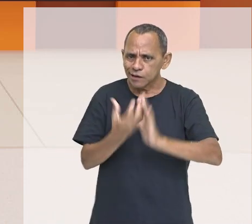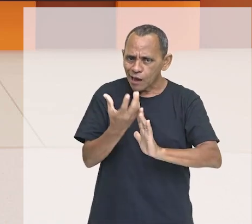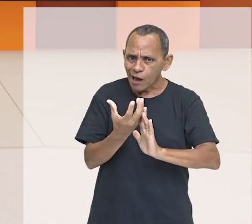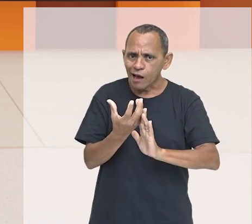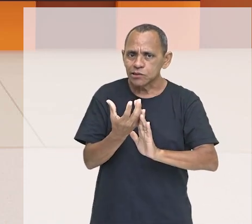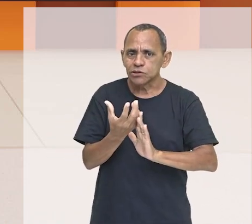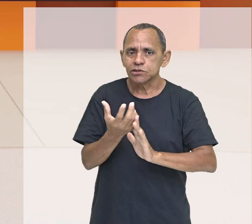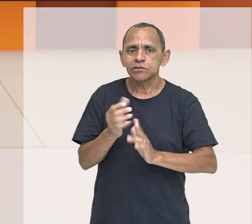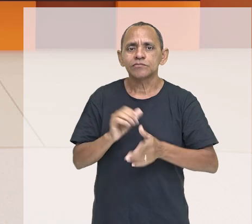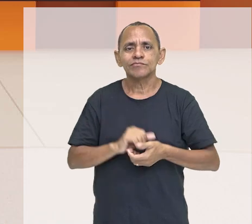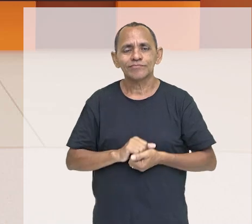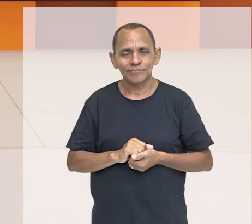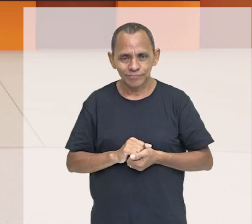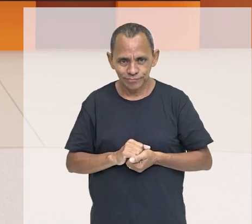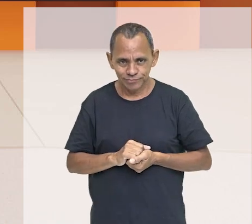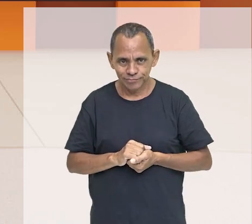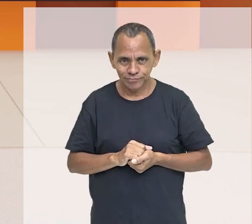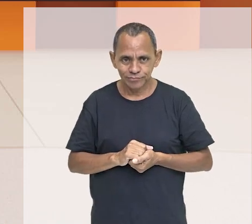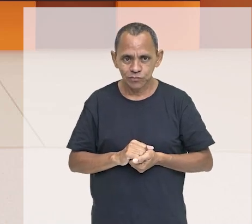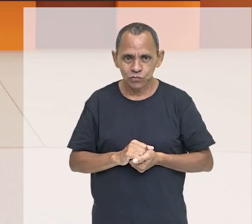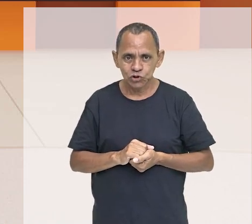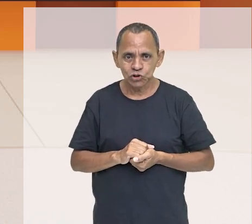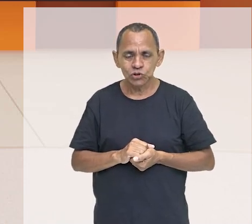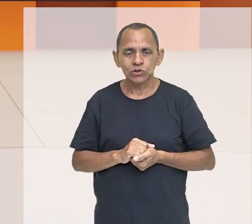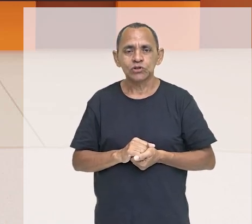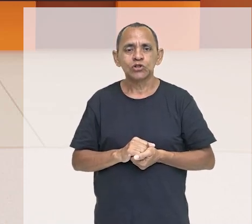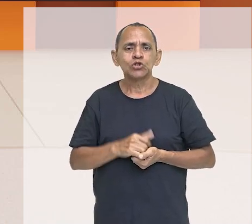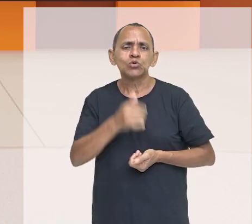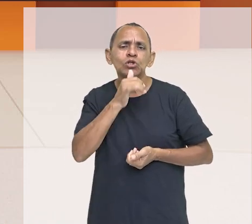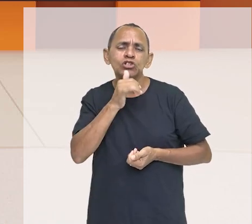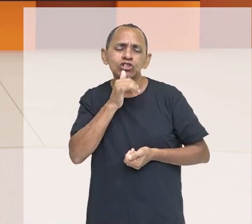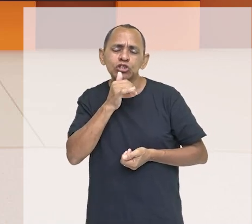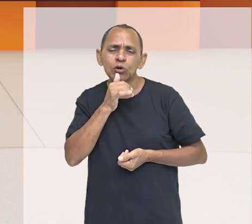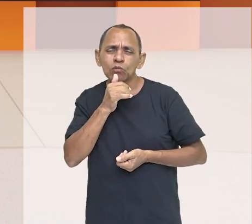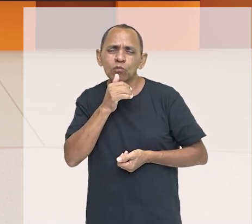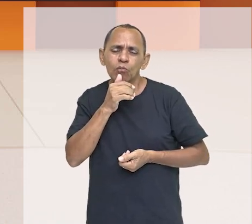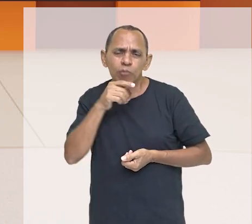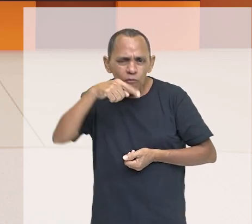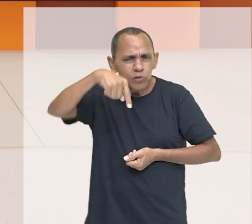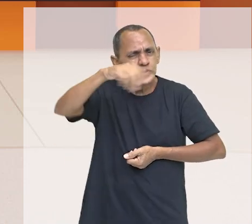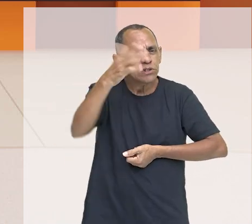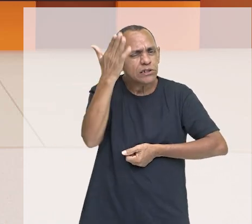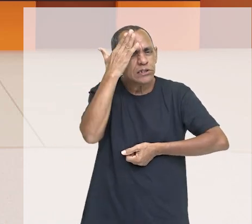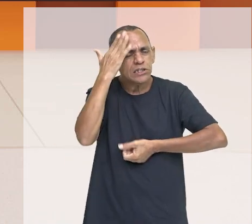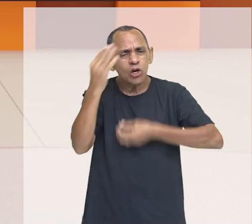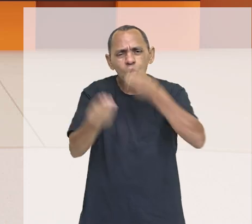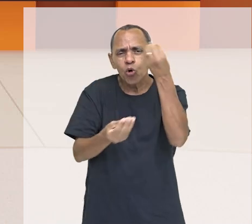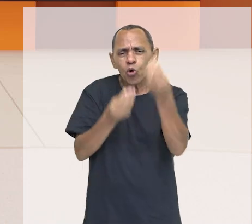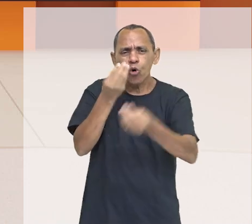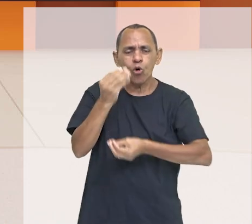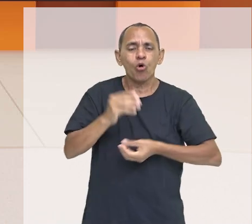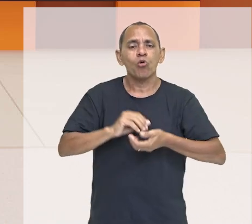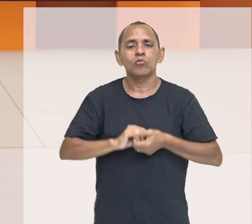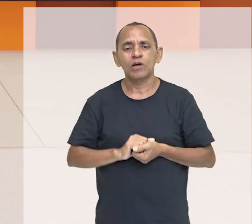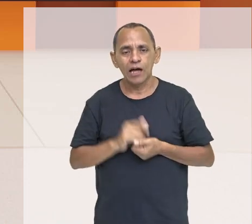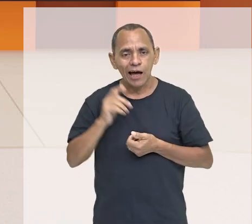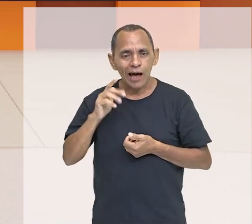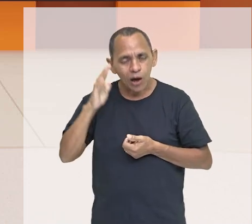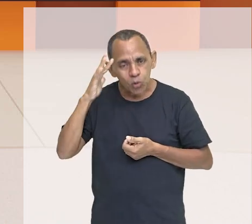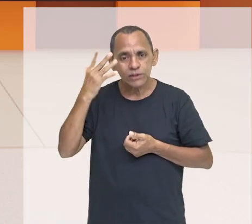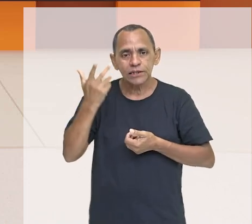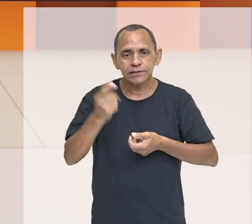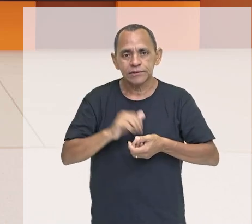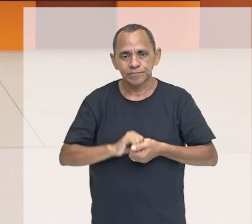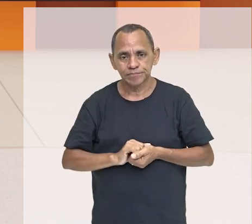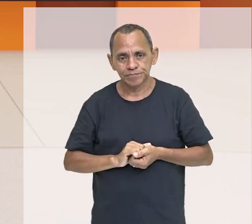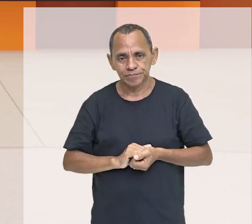partidos verdadeiros, são fictícios, né? Só para a gente entender como é que funciona essa questão dos partidos políticos,